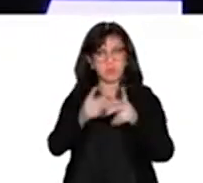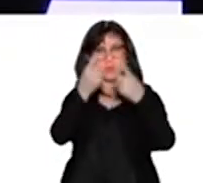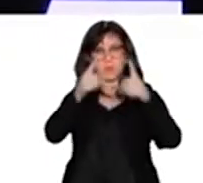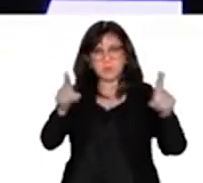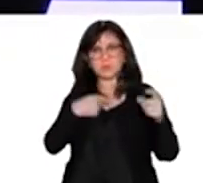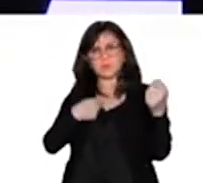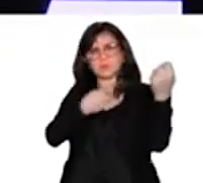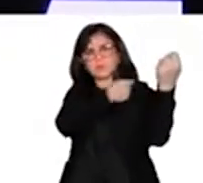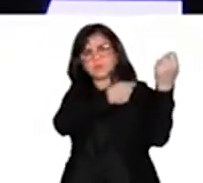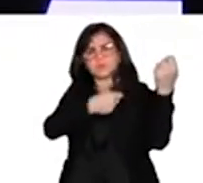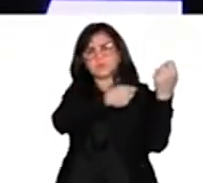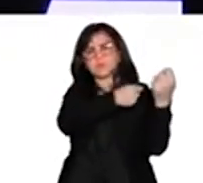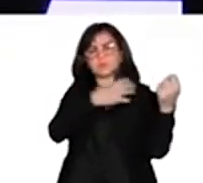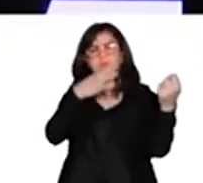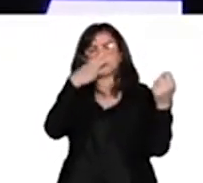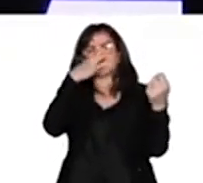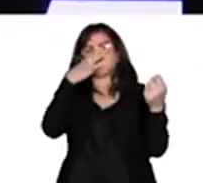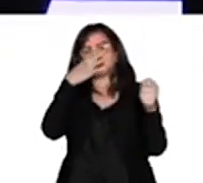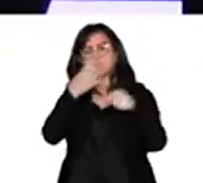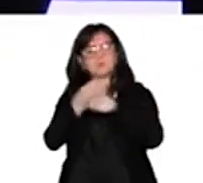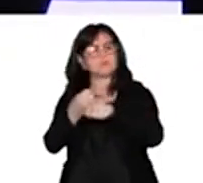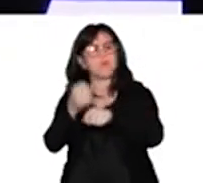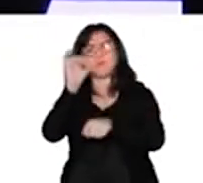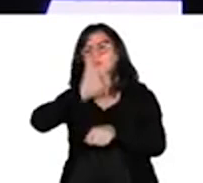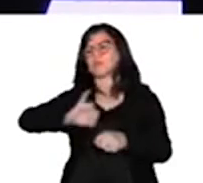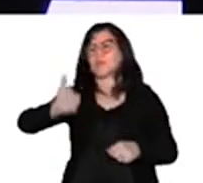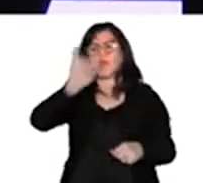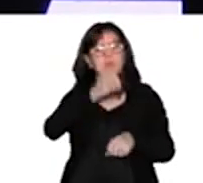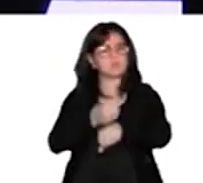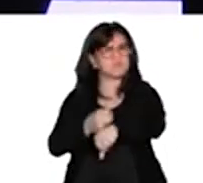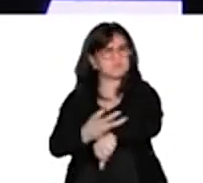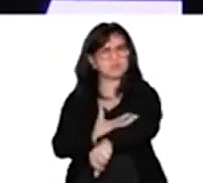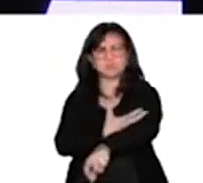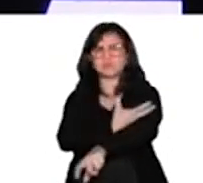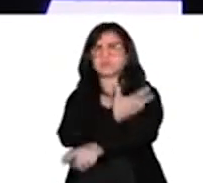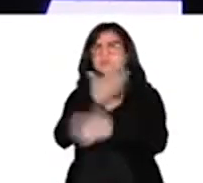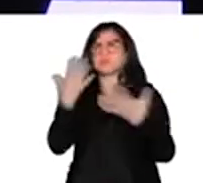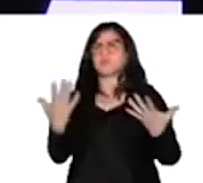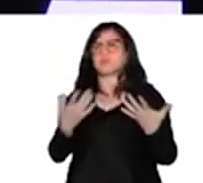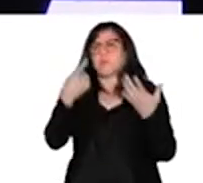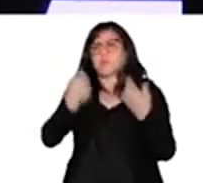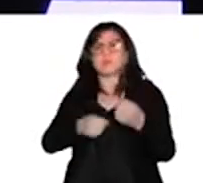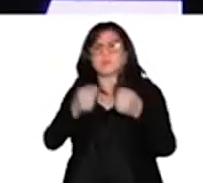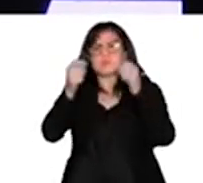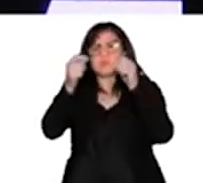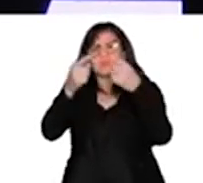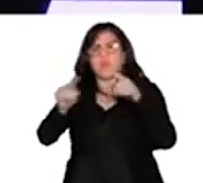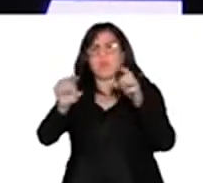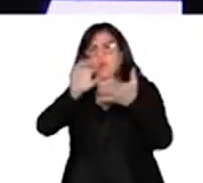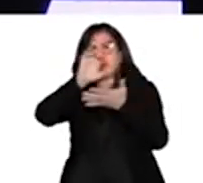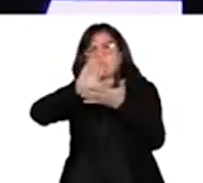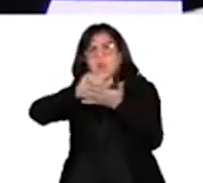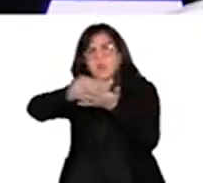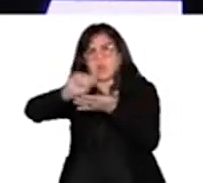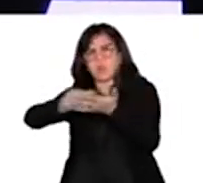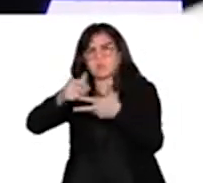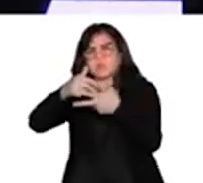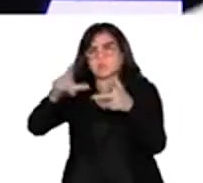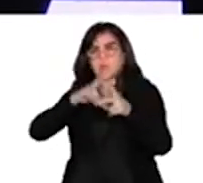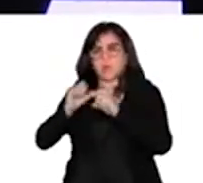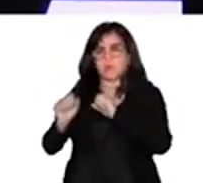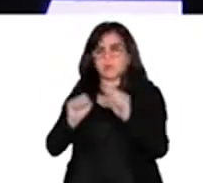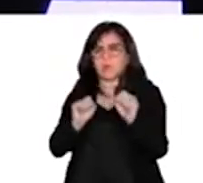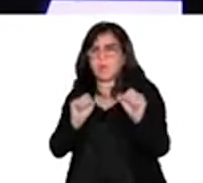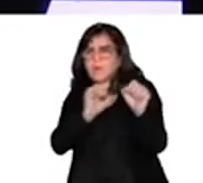de violino, para mim, elas são muito, muito importantes. Elas realmente não precisam de letra, né? Elas têm o poder nas